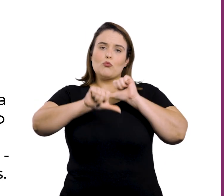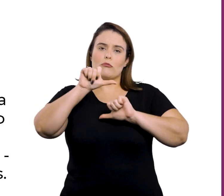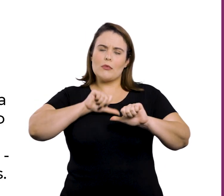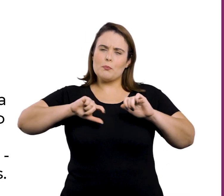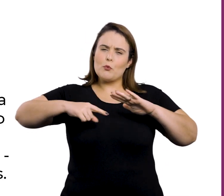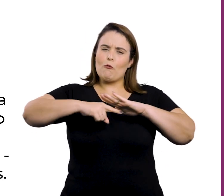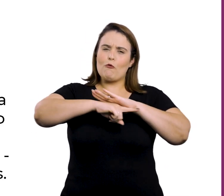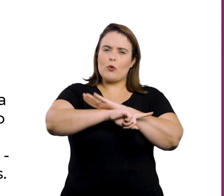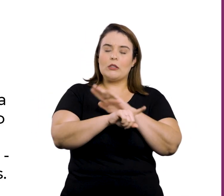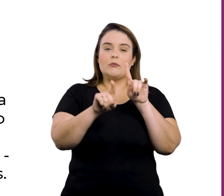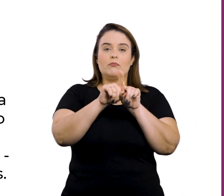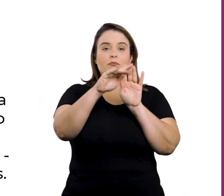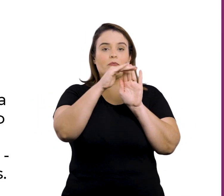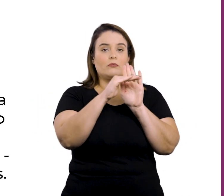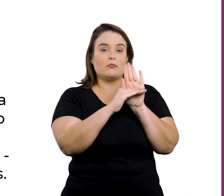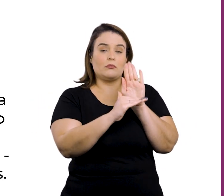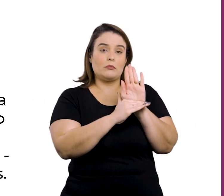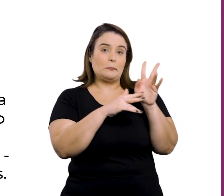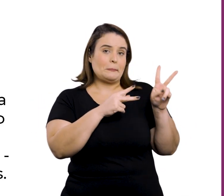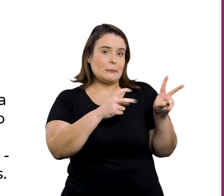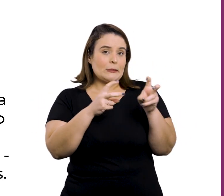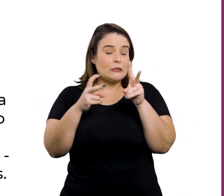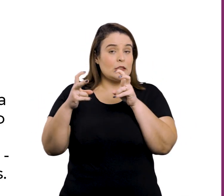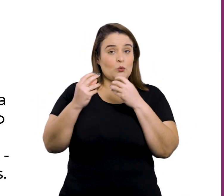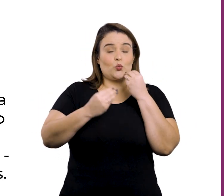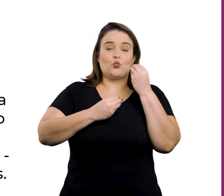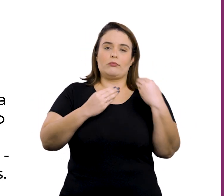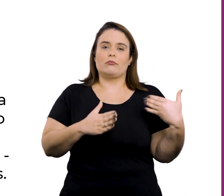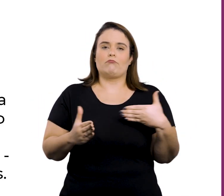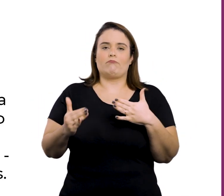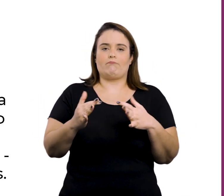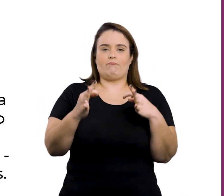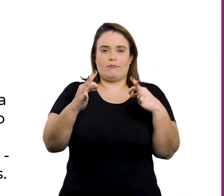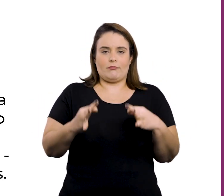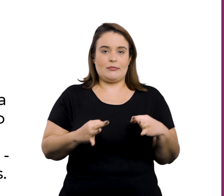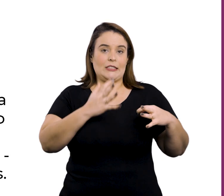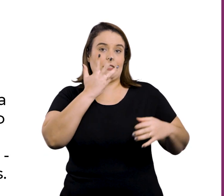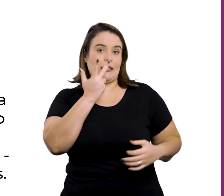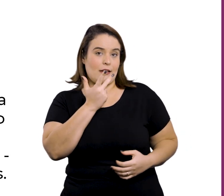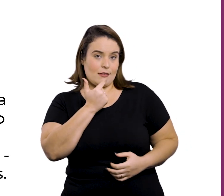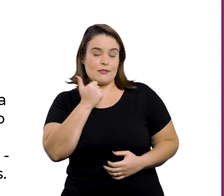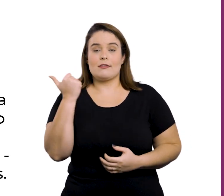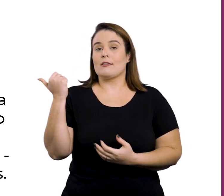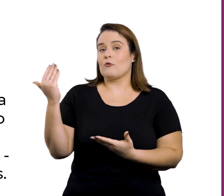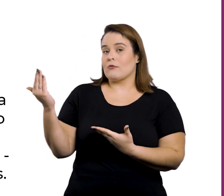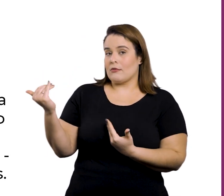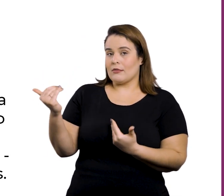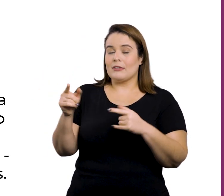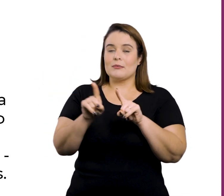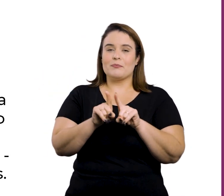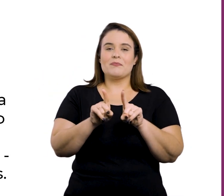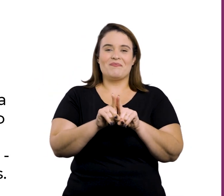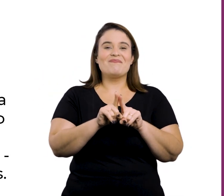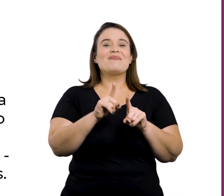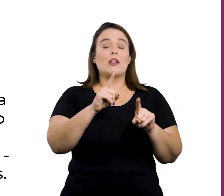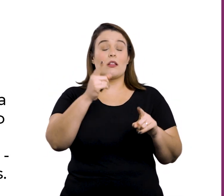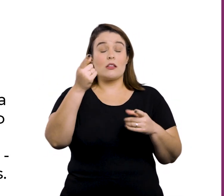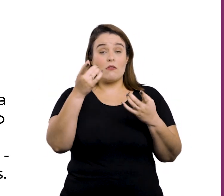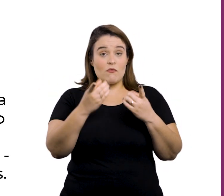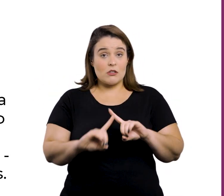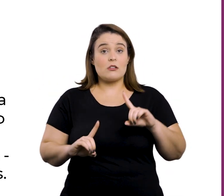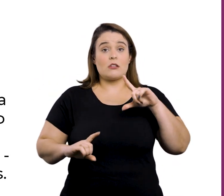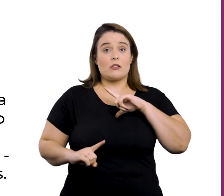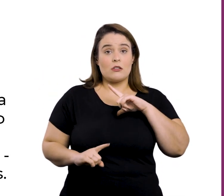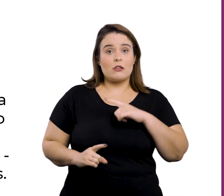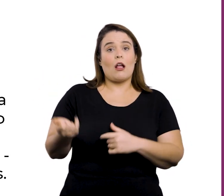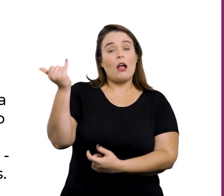mudanças profundas e estruturais da percepção sobre os caminhos educacionais para crianças, adolescentes e jovens com